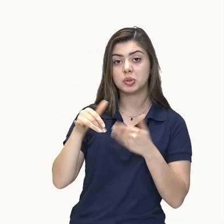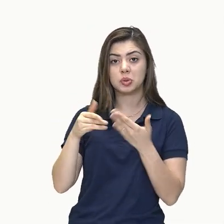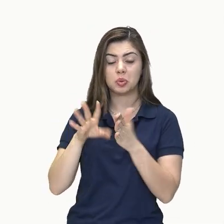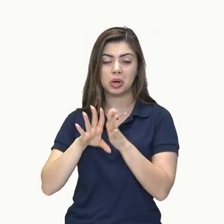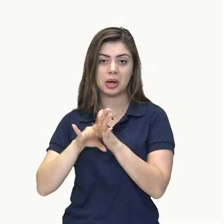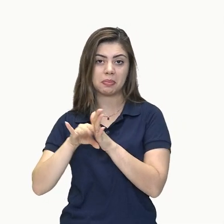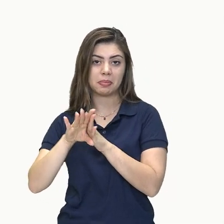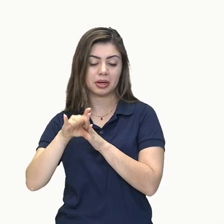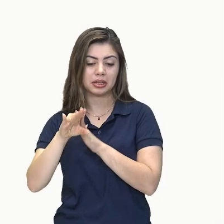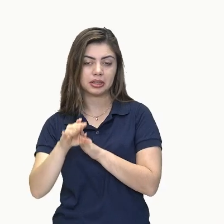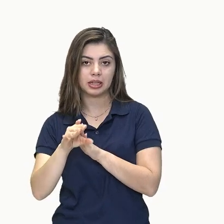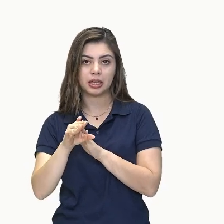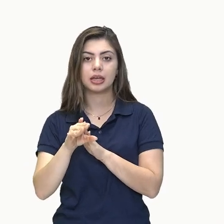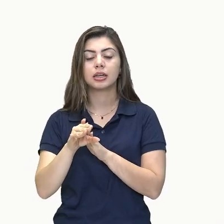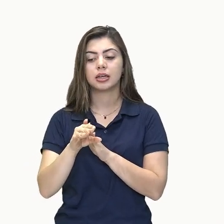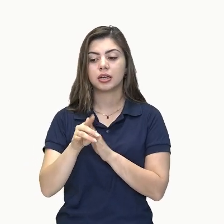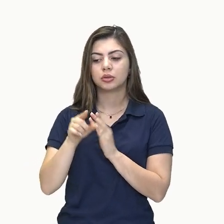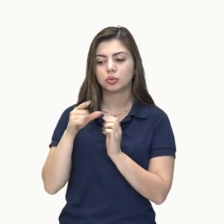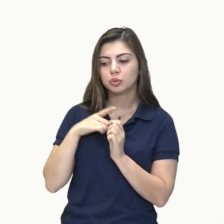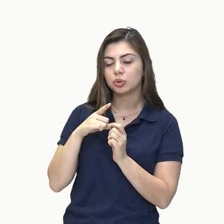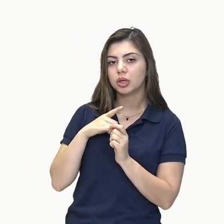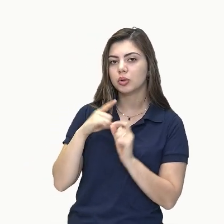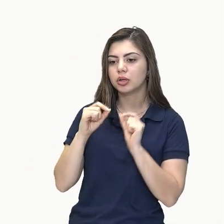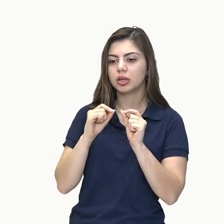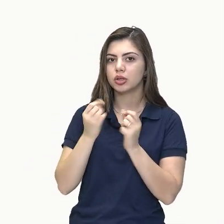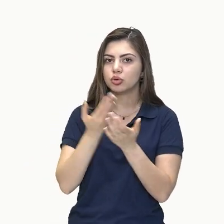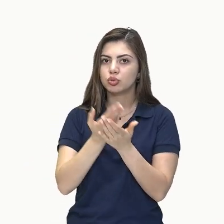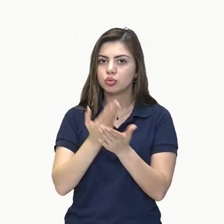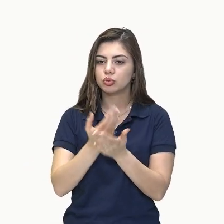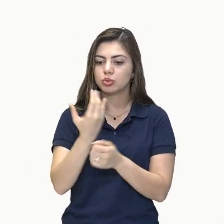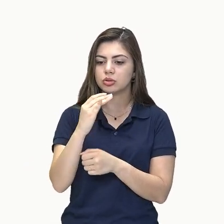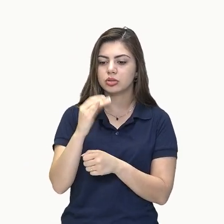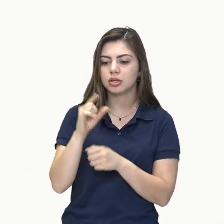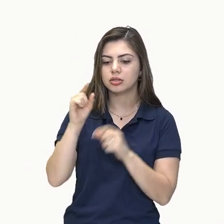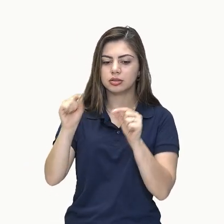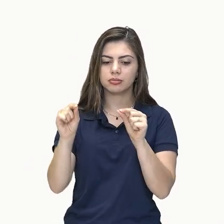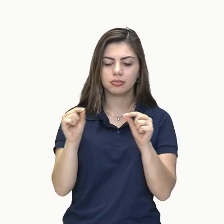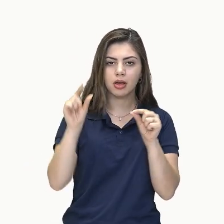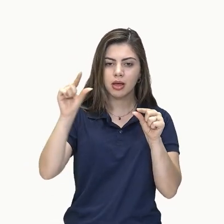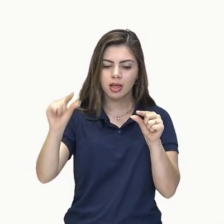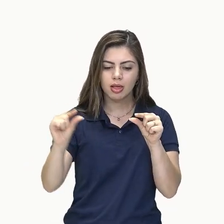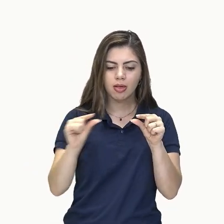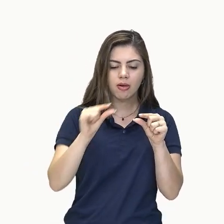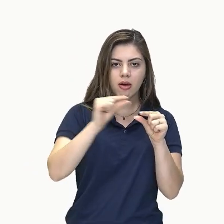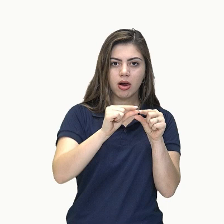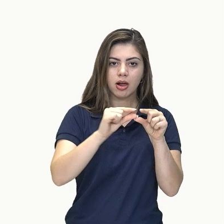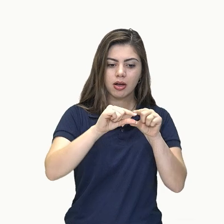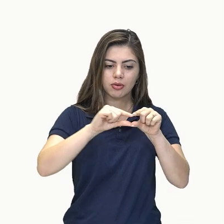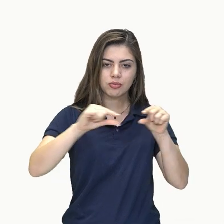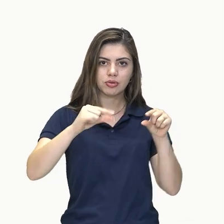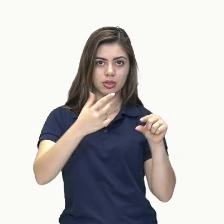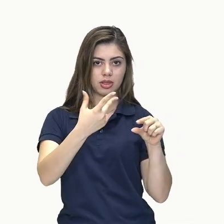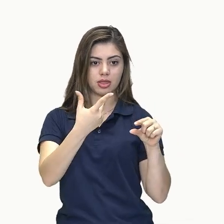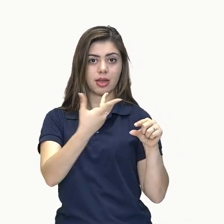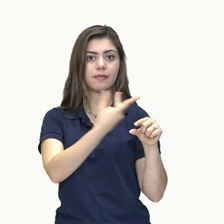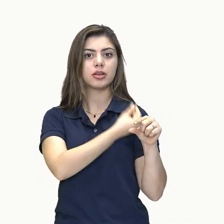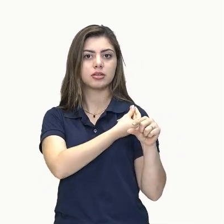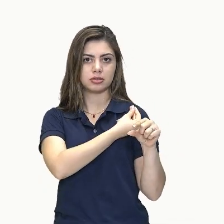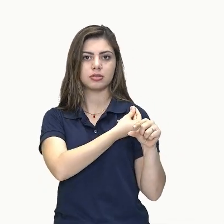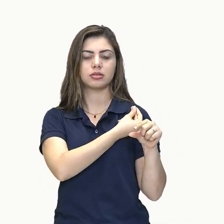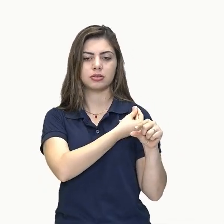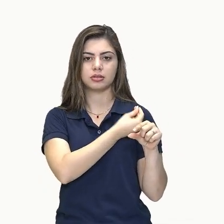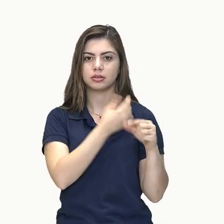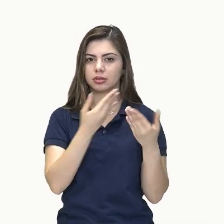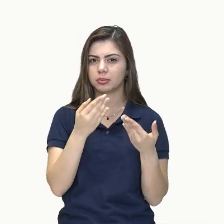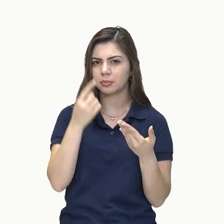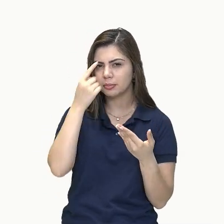seja ele um vírus ou uma bactéria, é introduzido no nosso organismo, lá na vacina. Então, perceba que eu disse uma